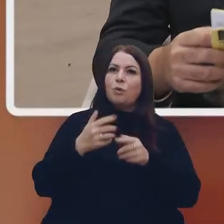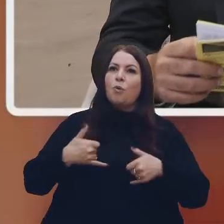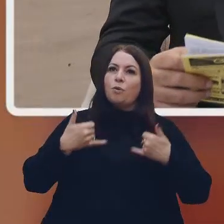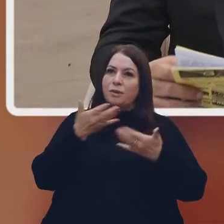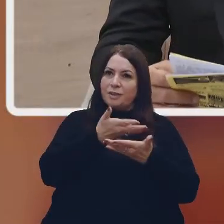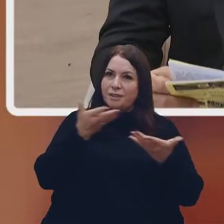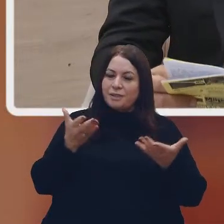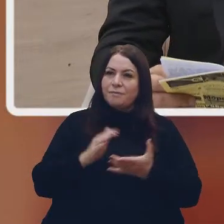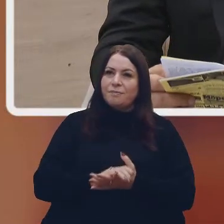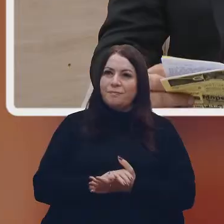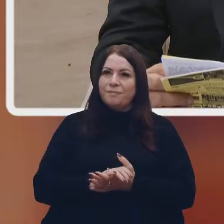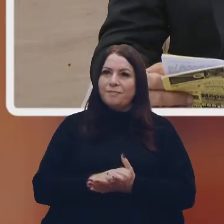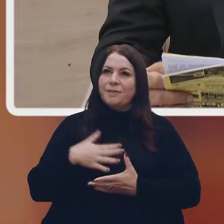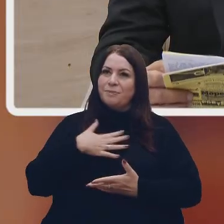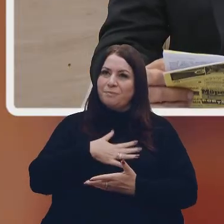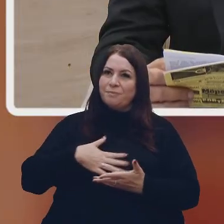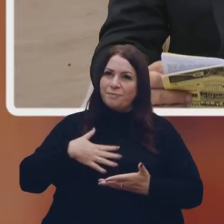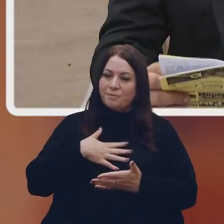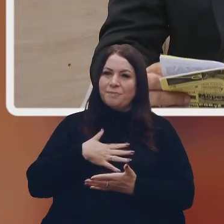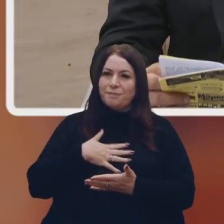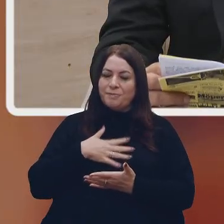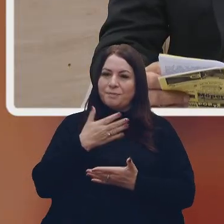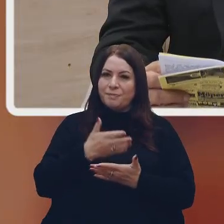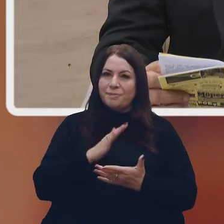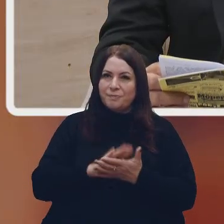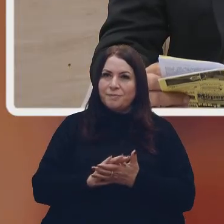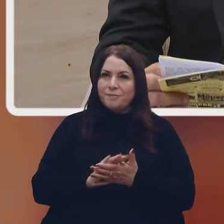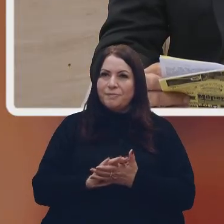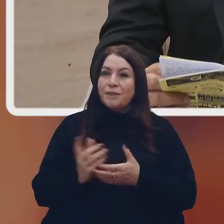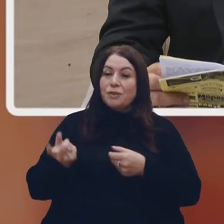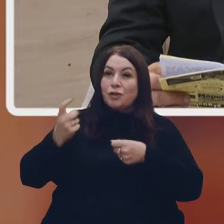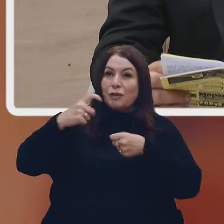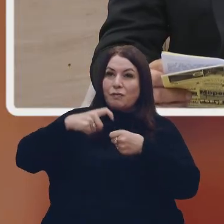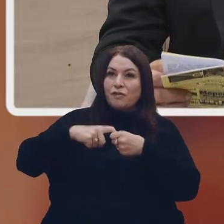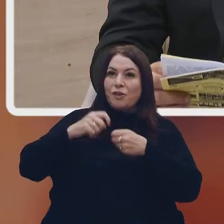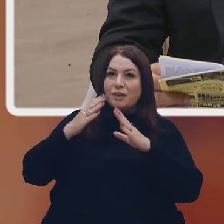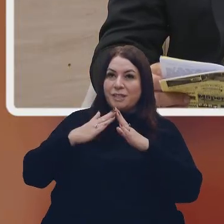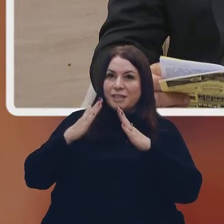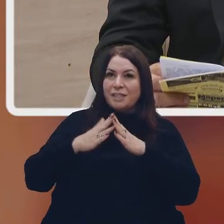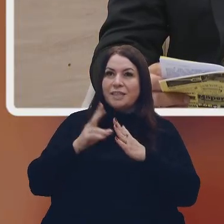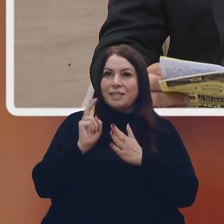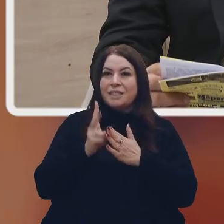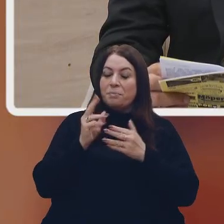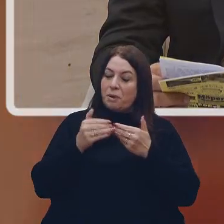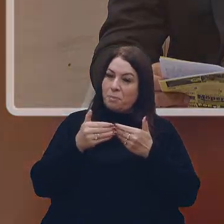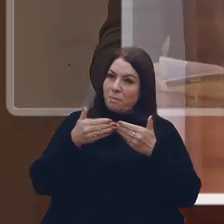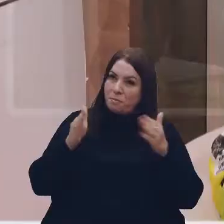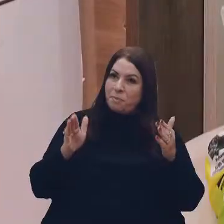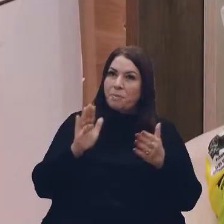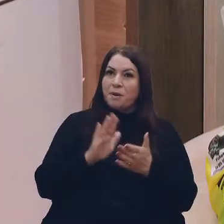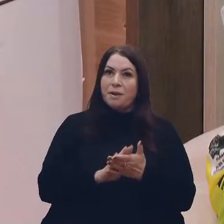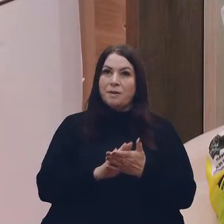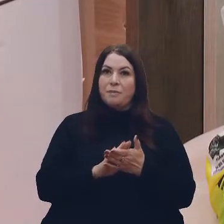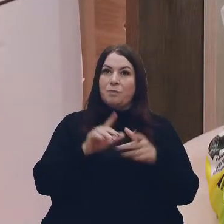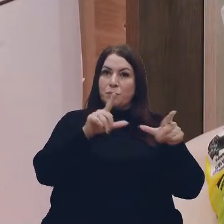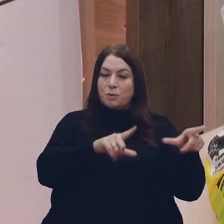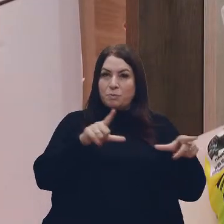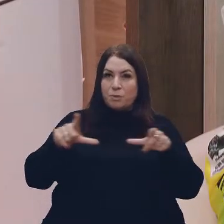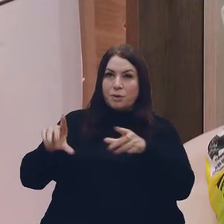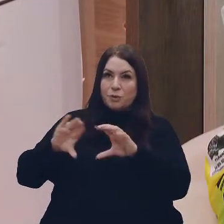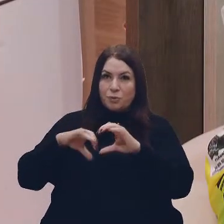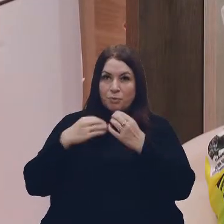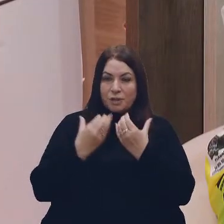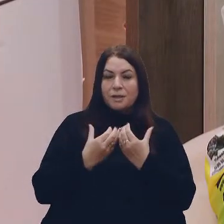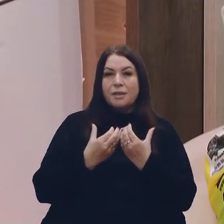Roque. É um prazer muito grande estar de volta nessa casa, né? Sempre aberta aí para os espaços da